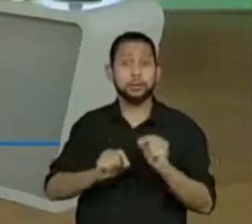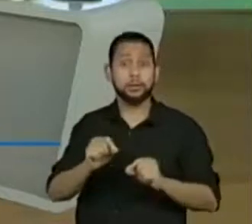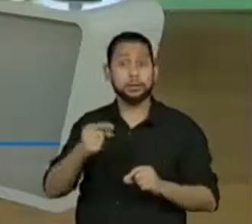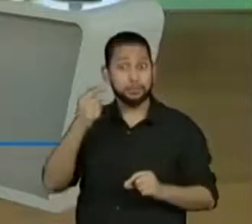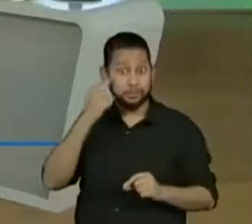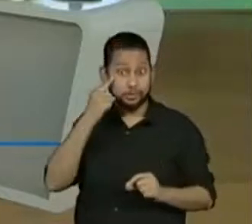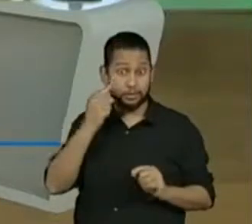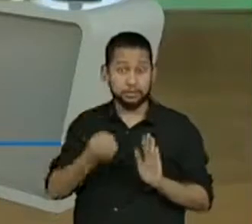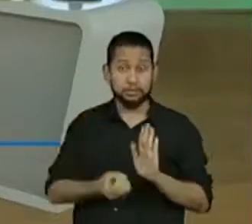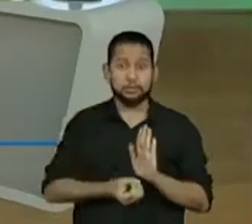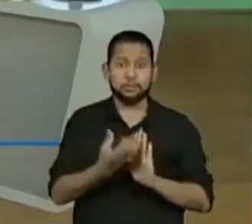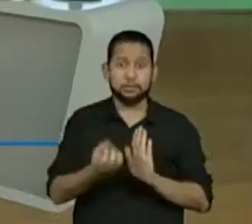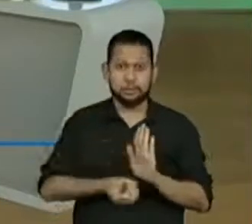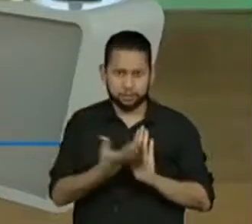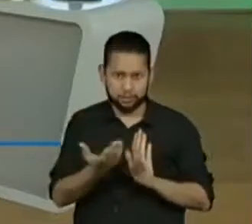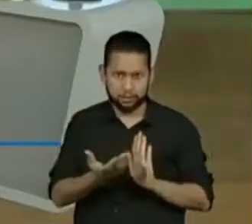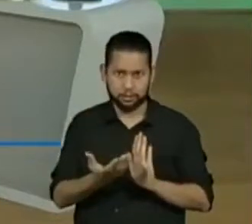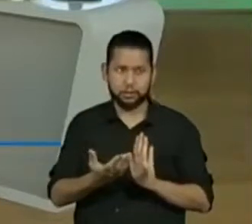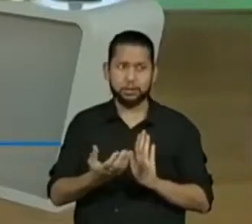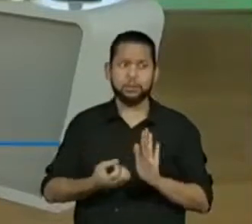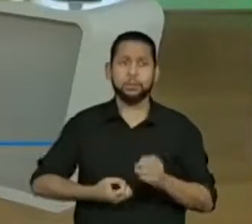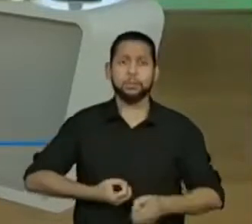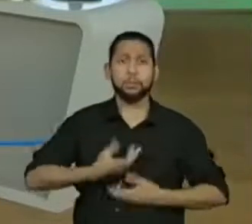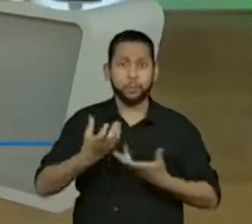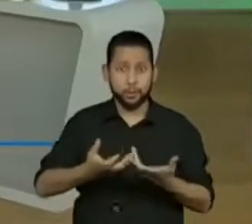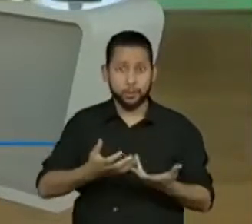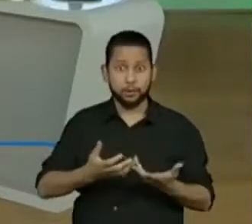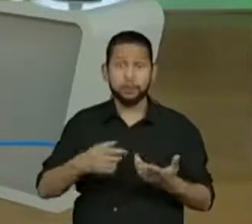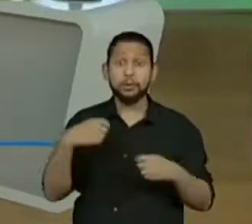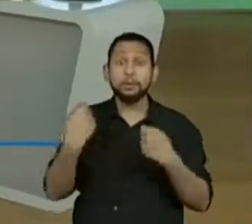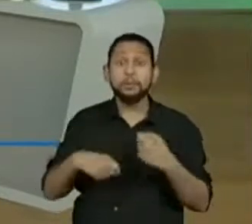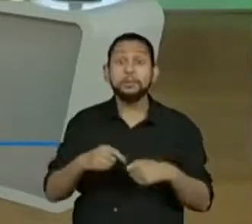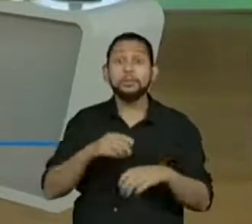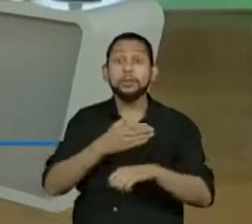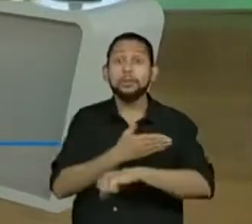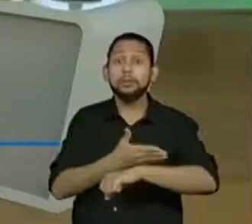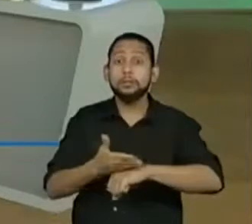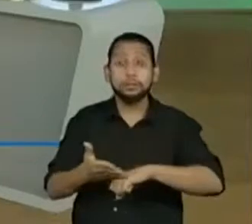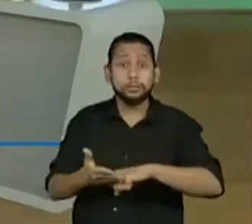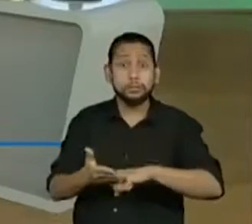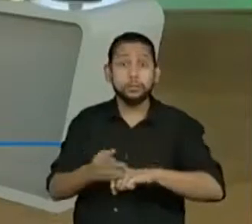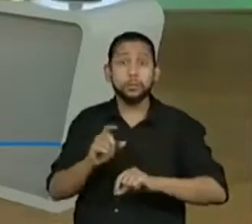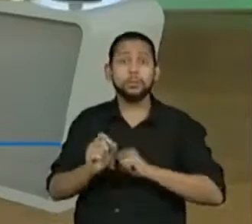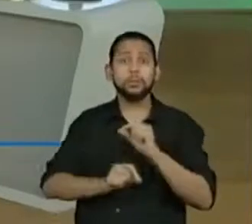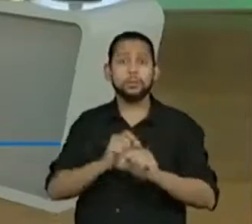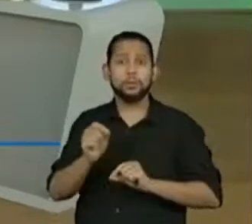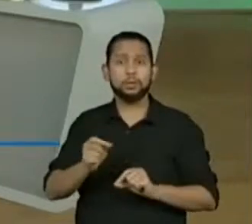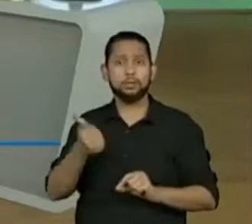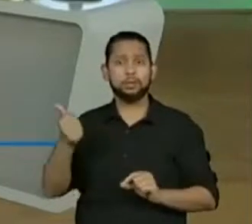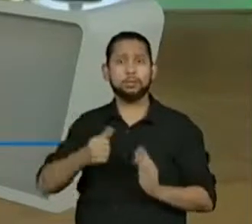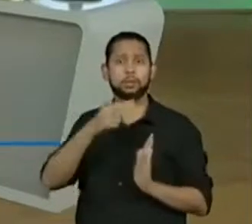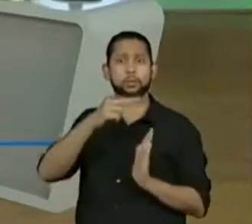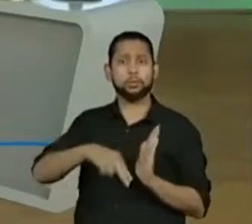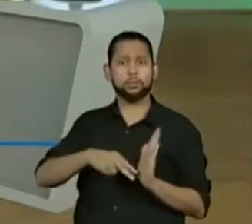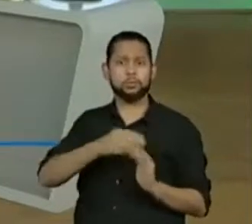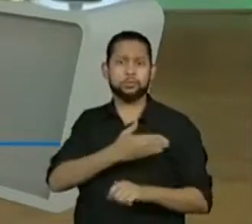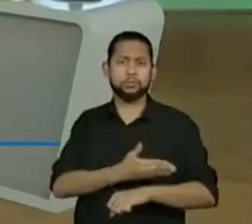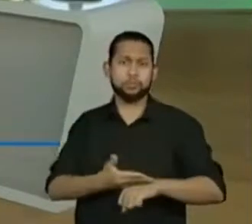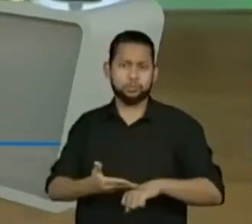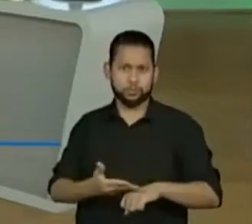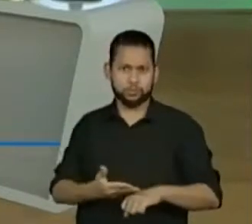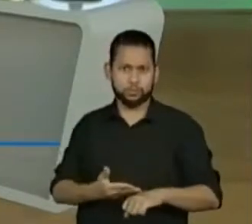pensarem sarau e rotina de poema nós precisamos ter um hábito desse tipo de leitura